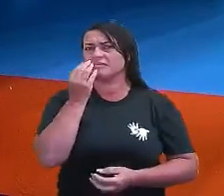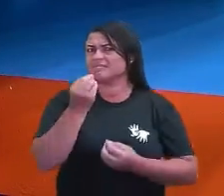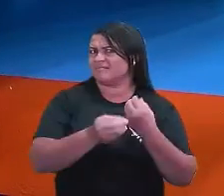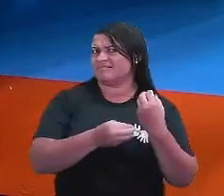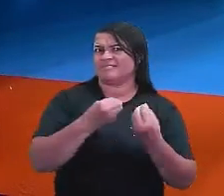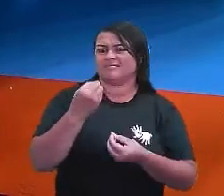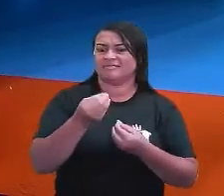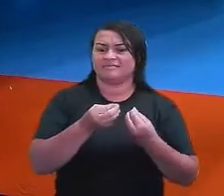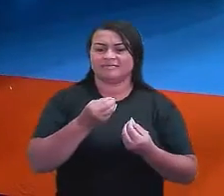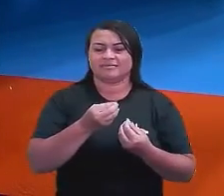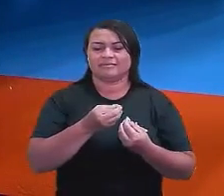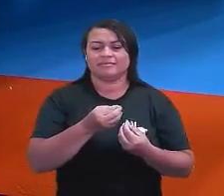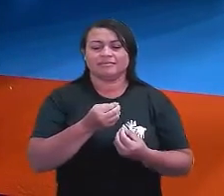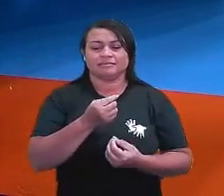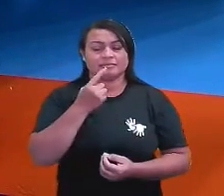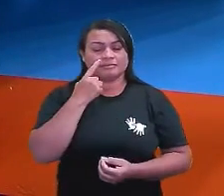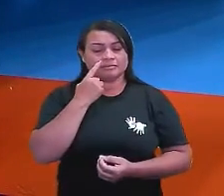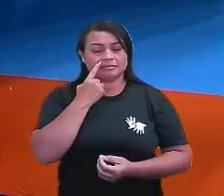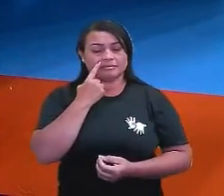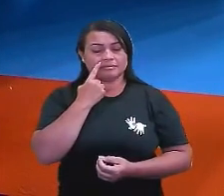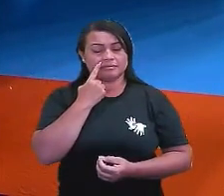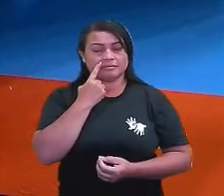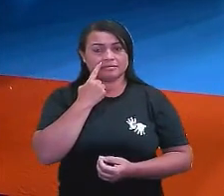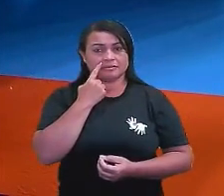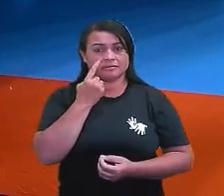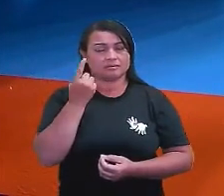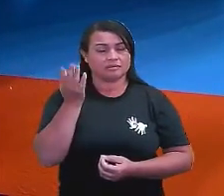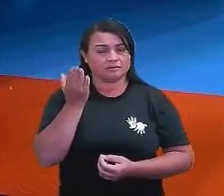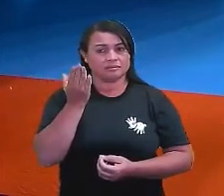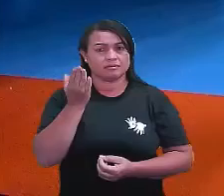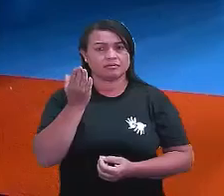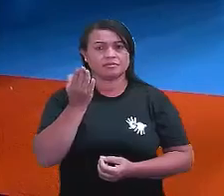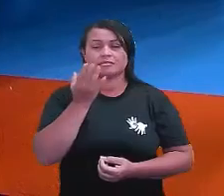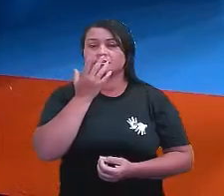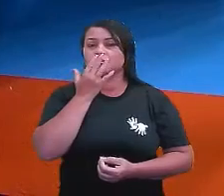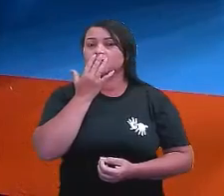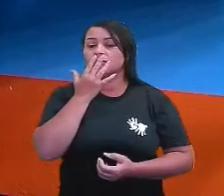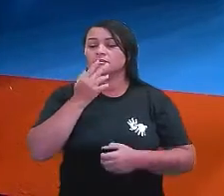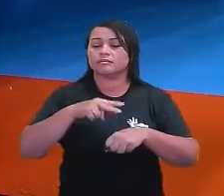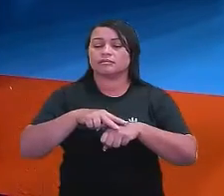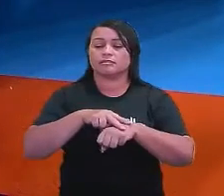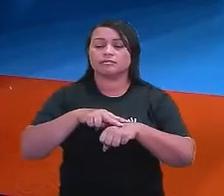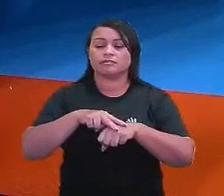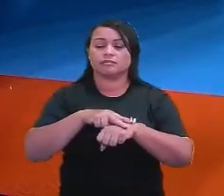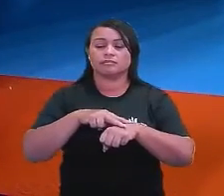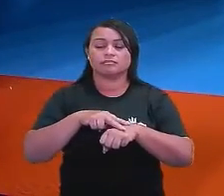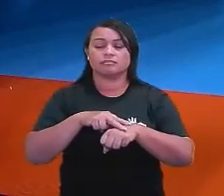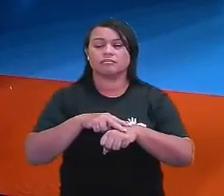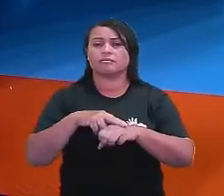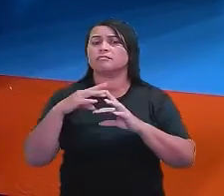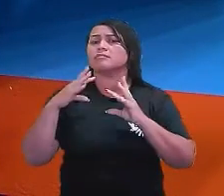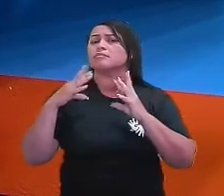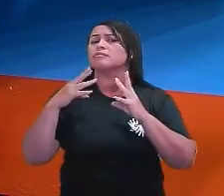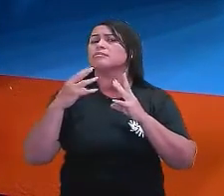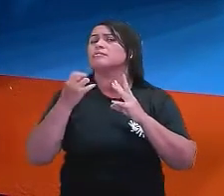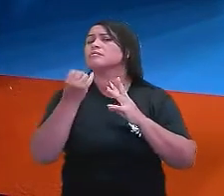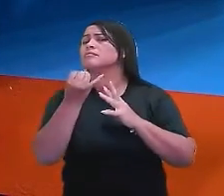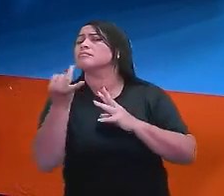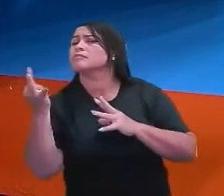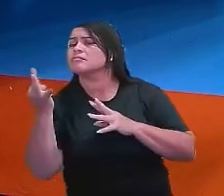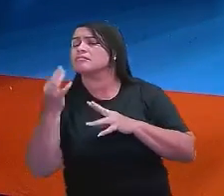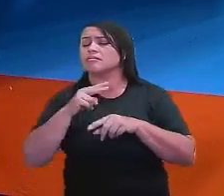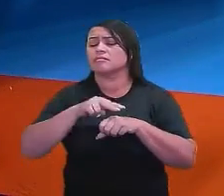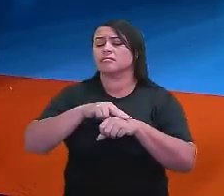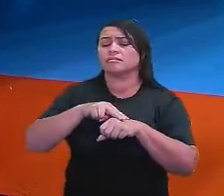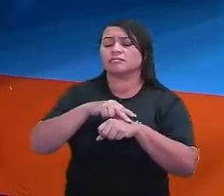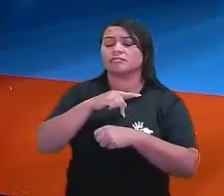assim, professora? O primeiro número que a gente vai fazer é o verde, ó. Verde. Quantas partezinhas pintadas eu tenho